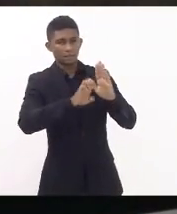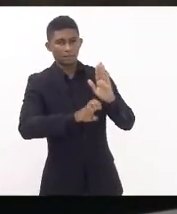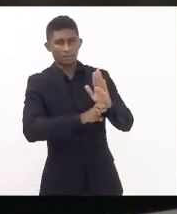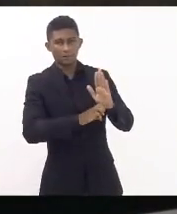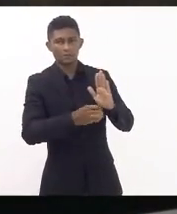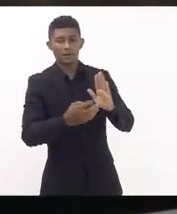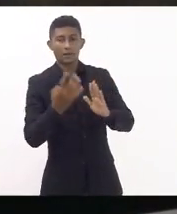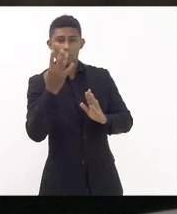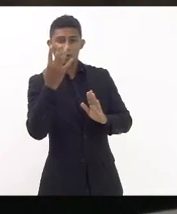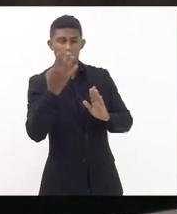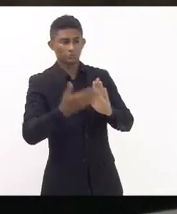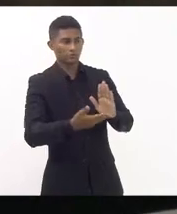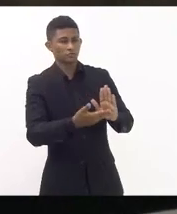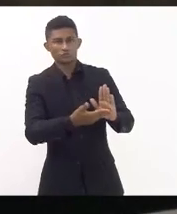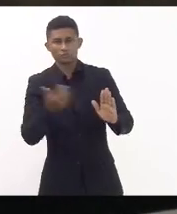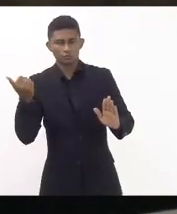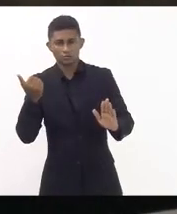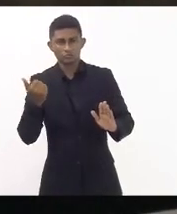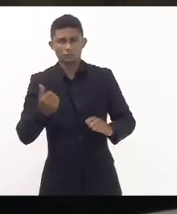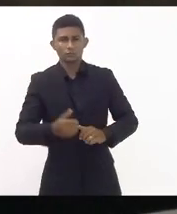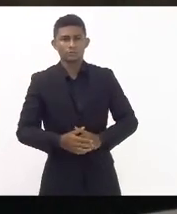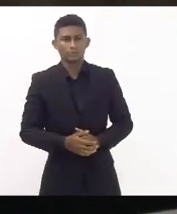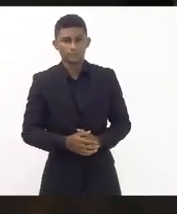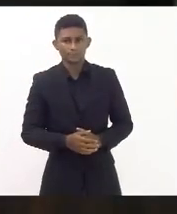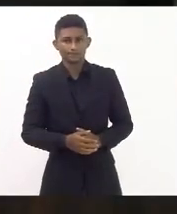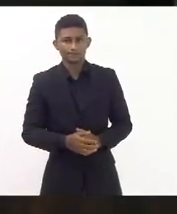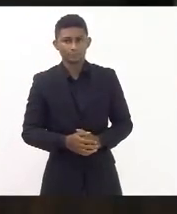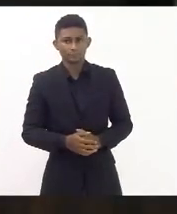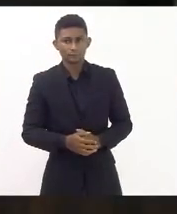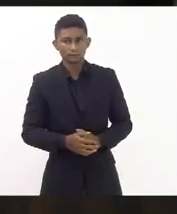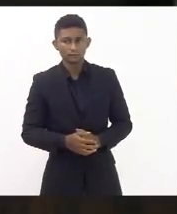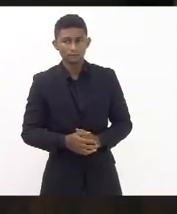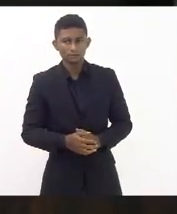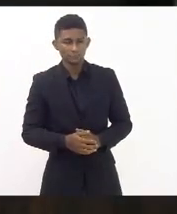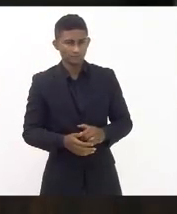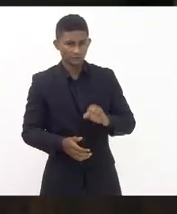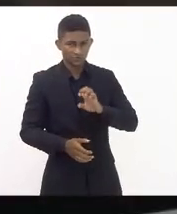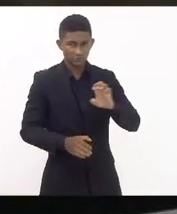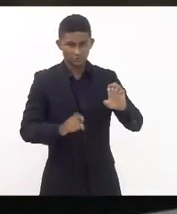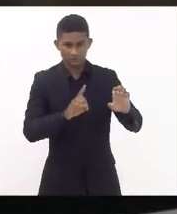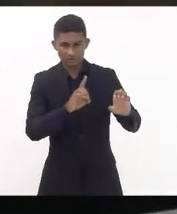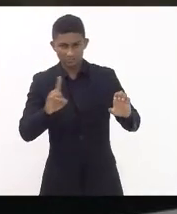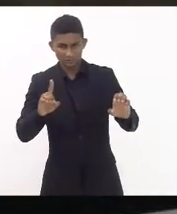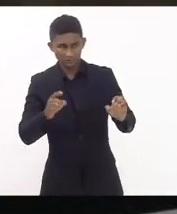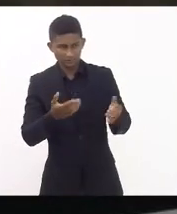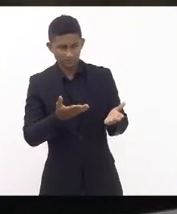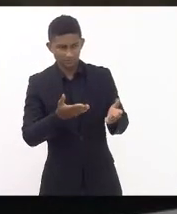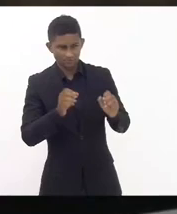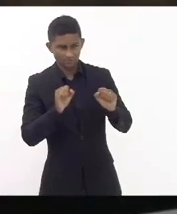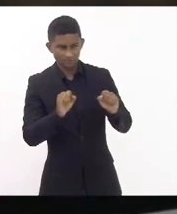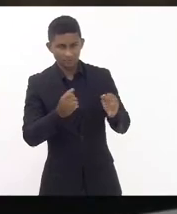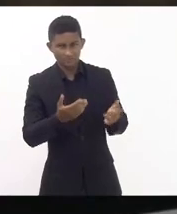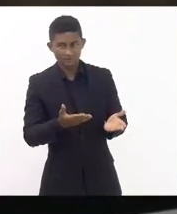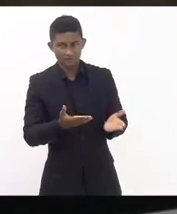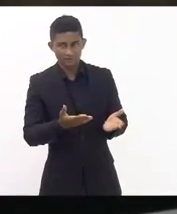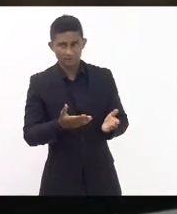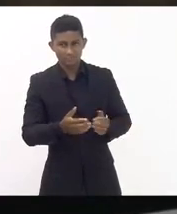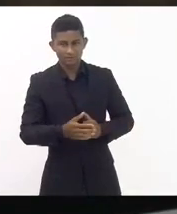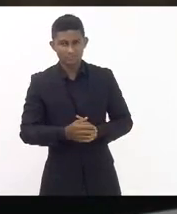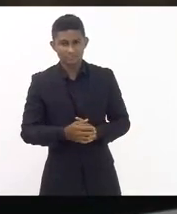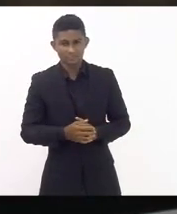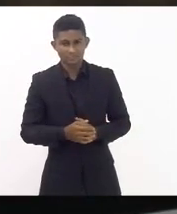as 4 emendas, 2 de cada um. Pela esquerda e Vossa Excelência pela direita? Pode ser, senhor presidente. Não,